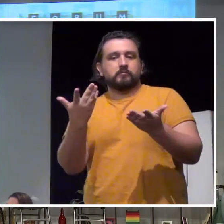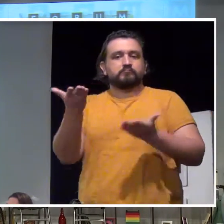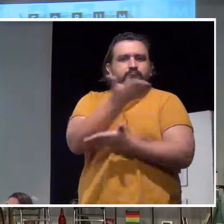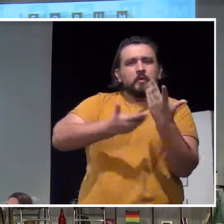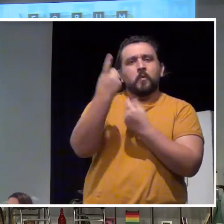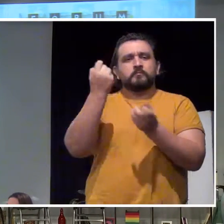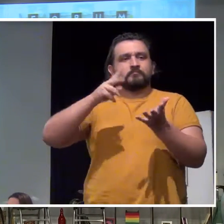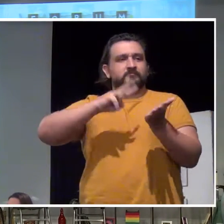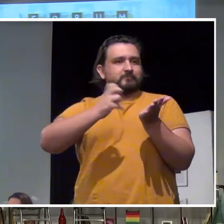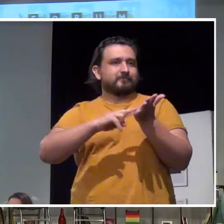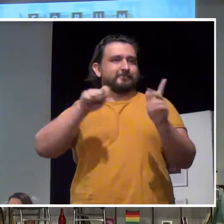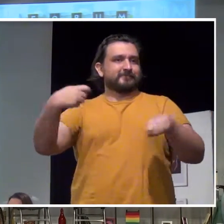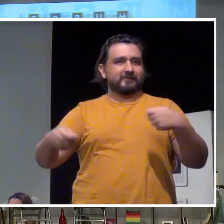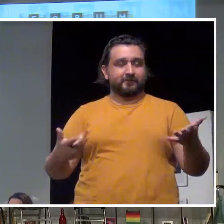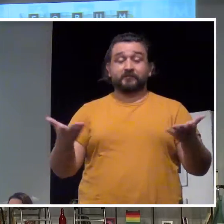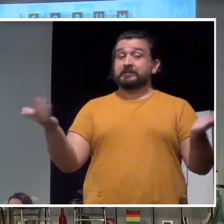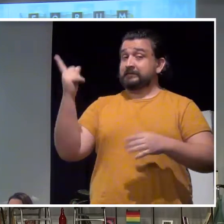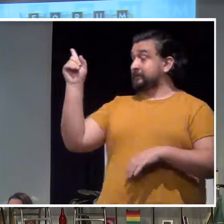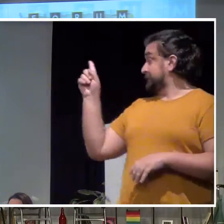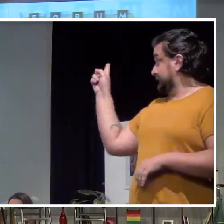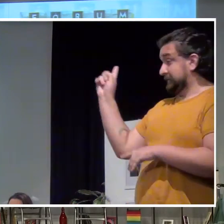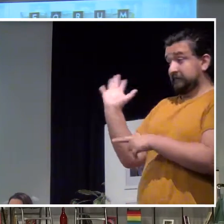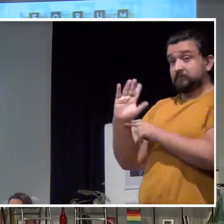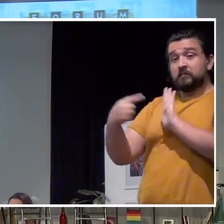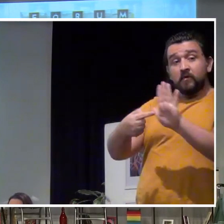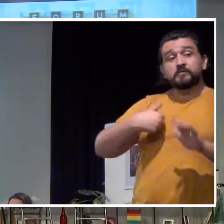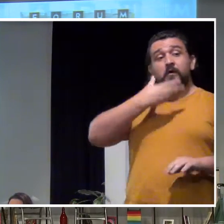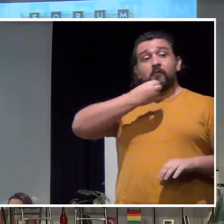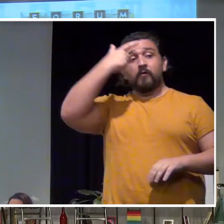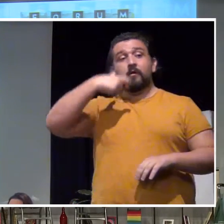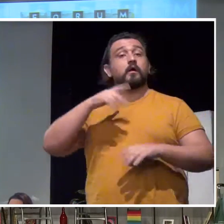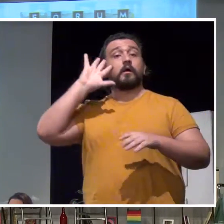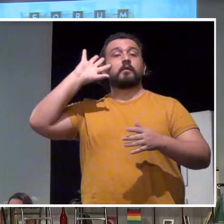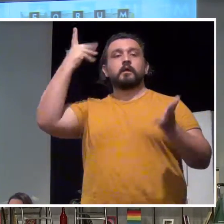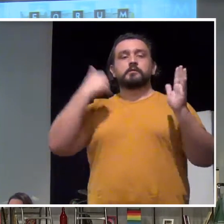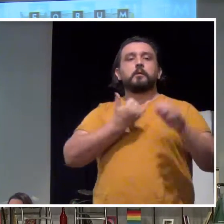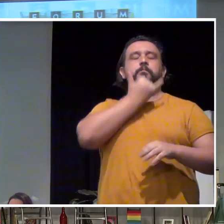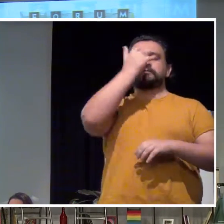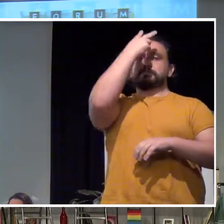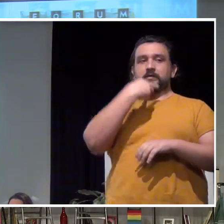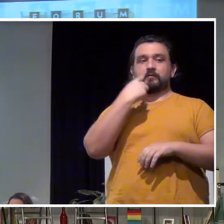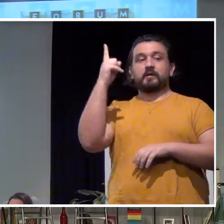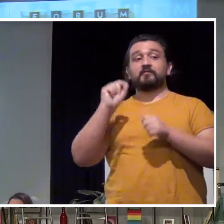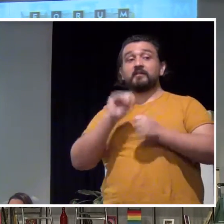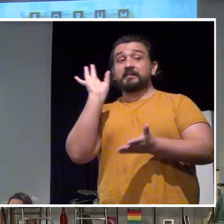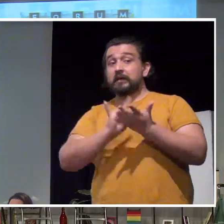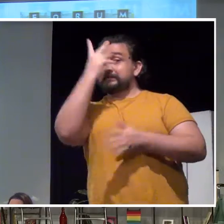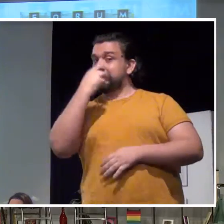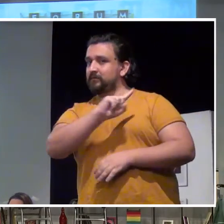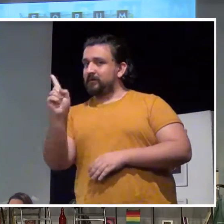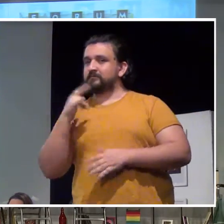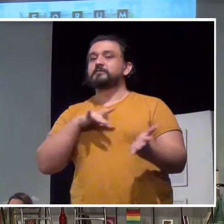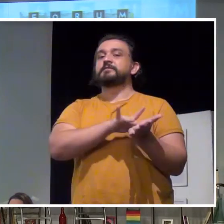orientação. Nesse filme, o Woody Allen perde a visão e começa a disfarçar que está cego, que não está cego,